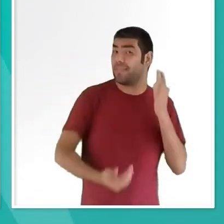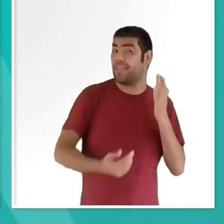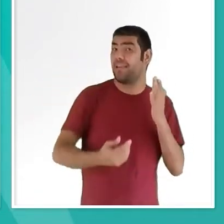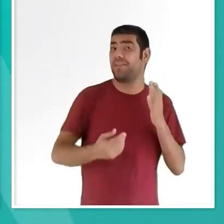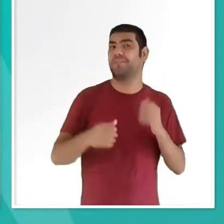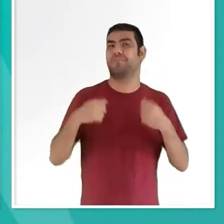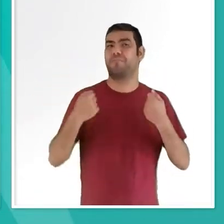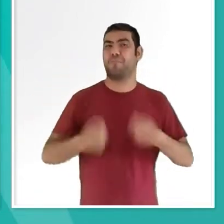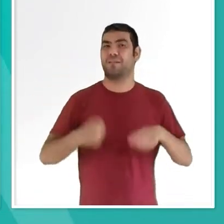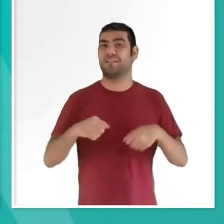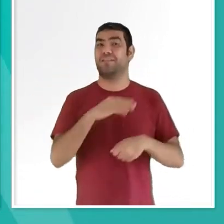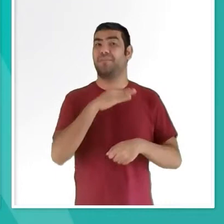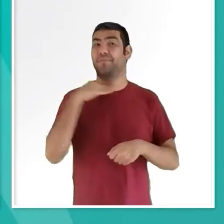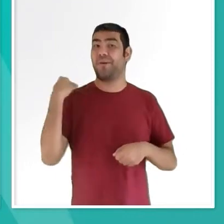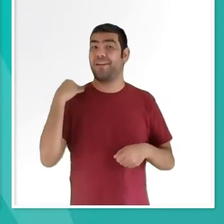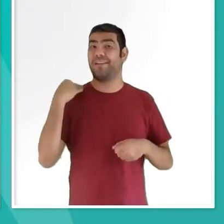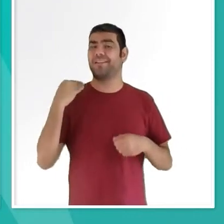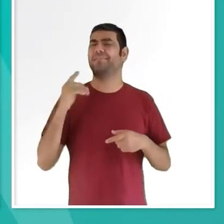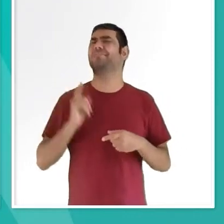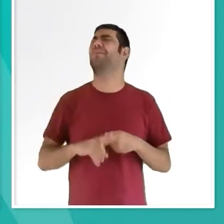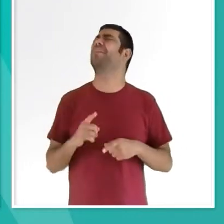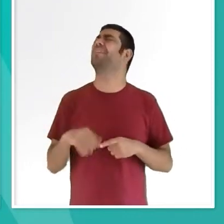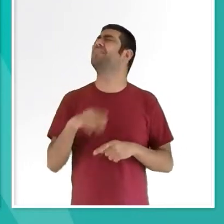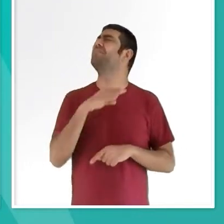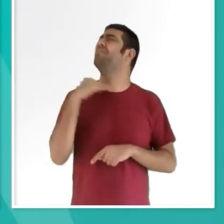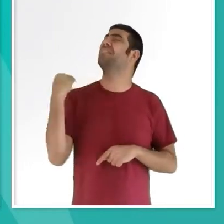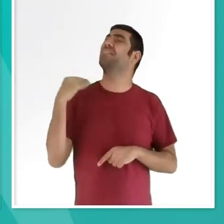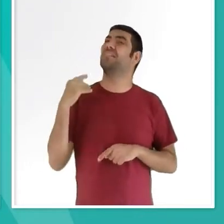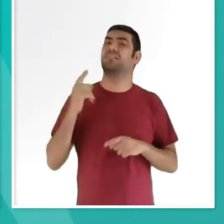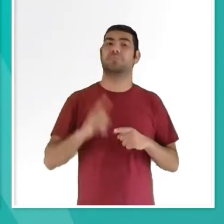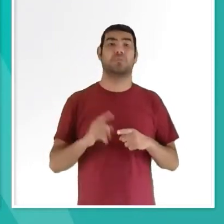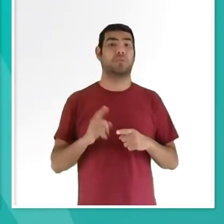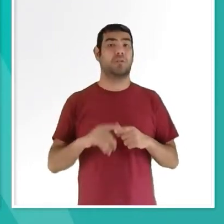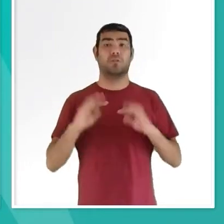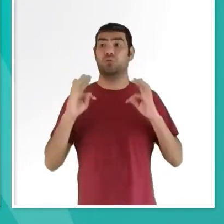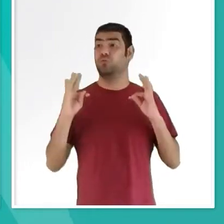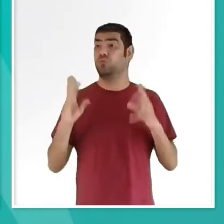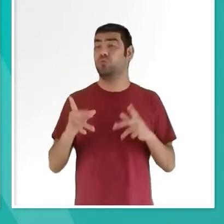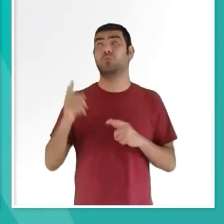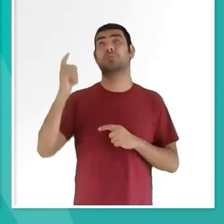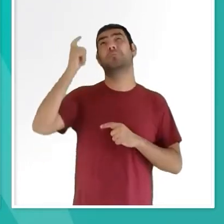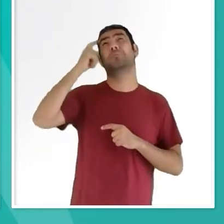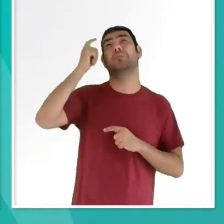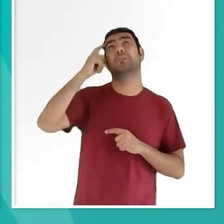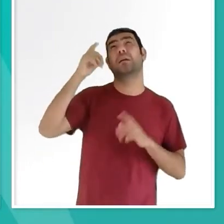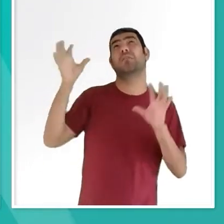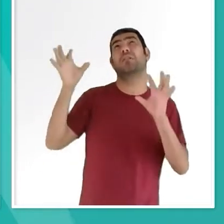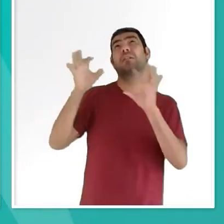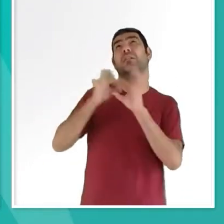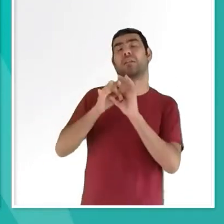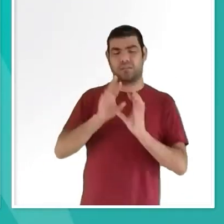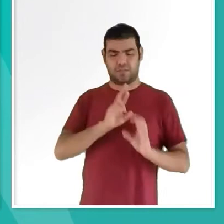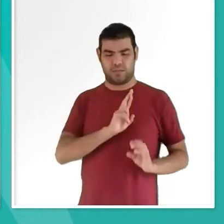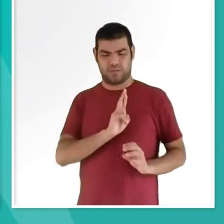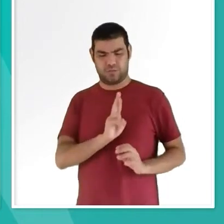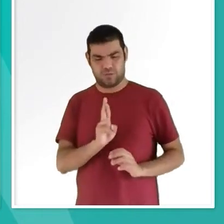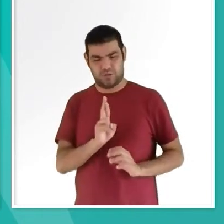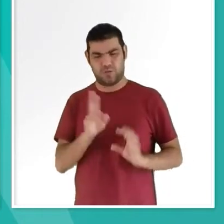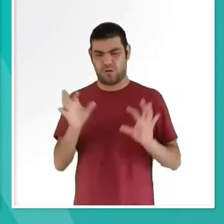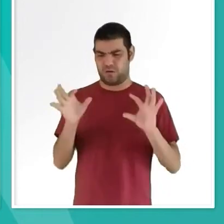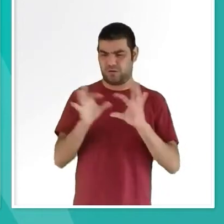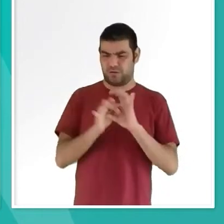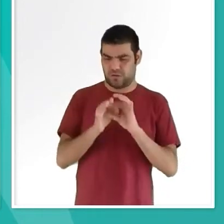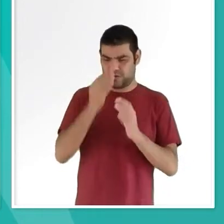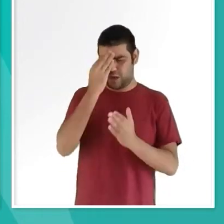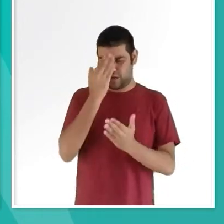que isso? Porque tudo para eles era ligado à religião, era ligado às crenças, ao